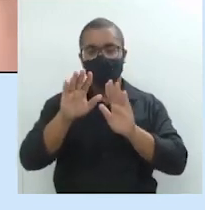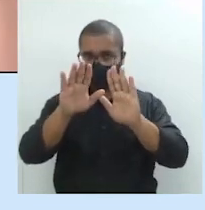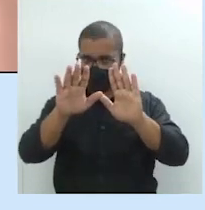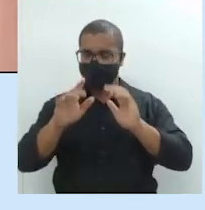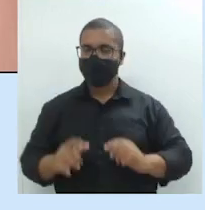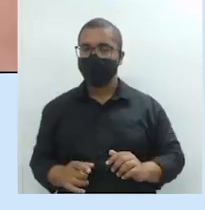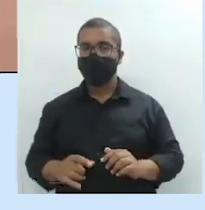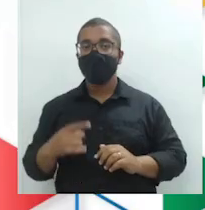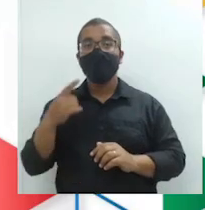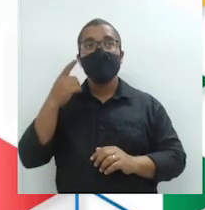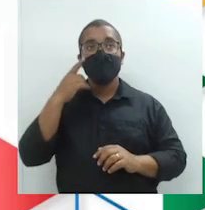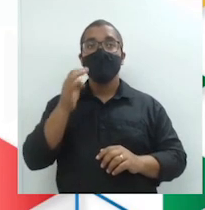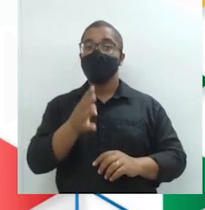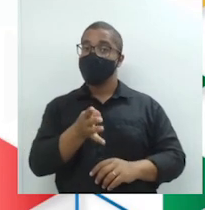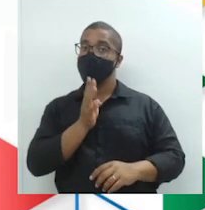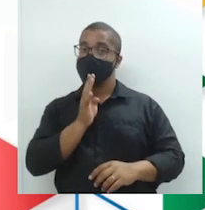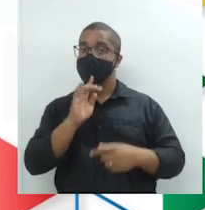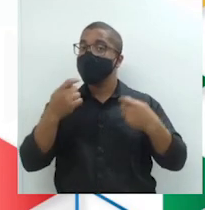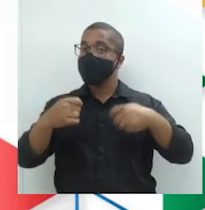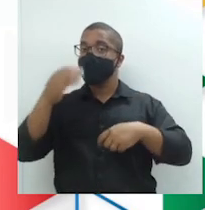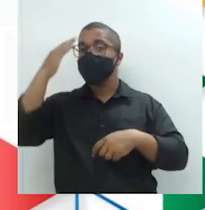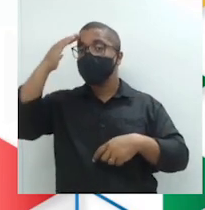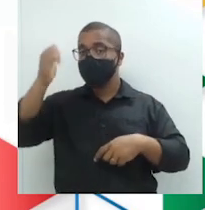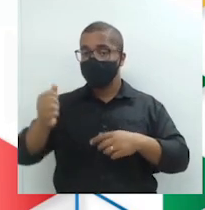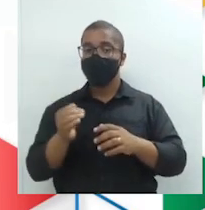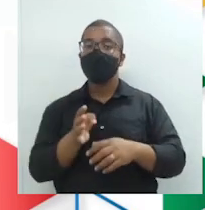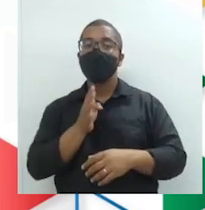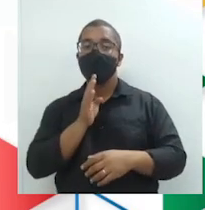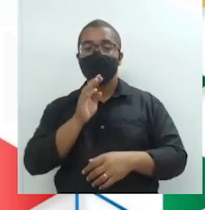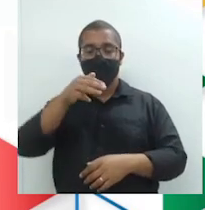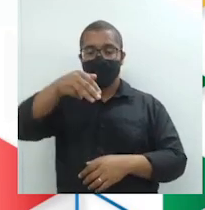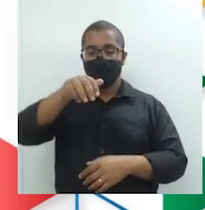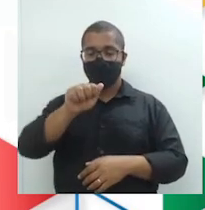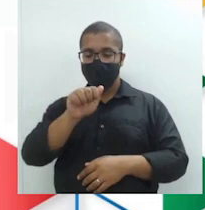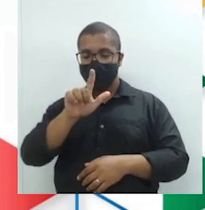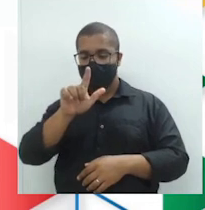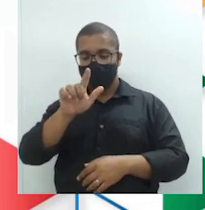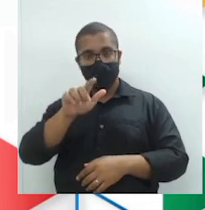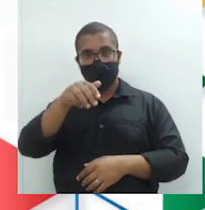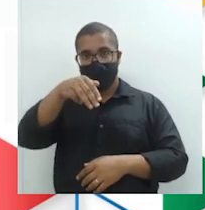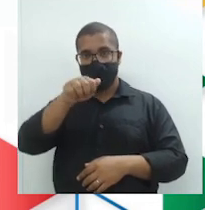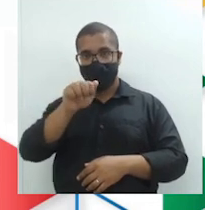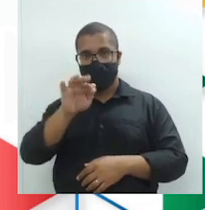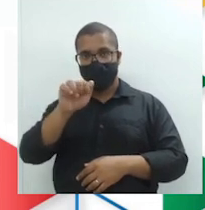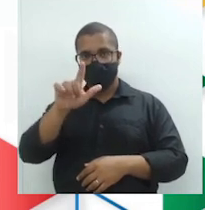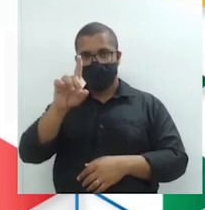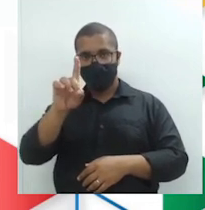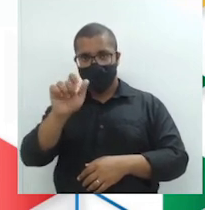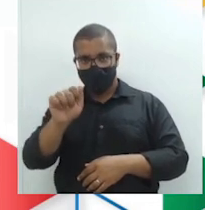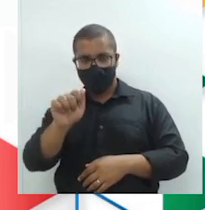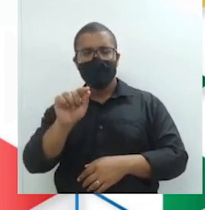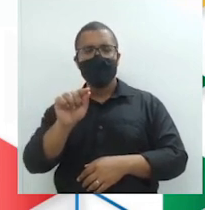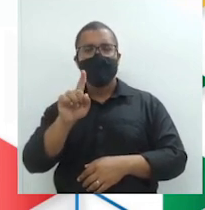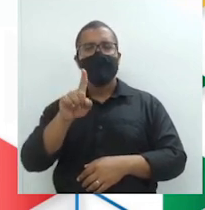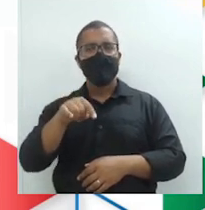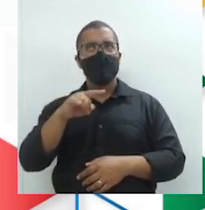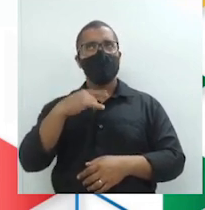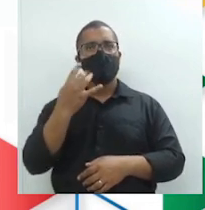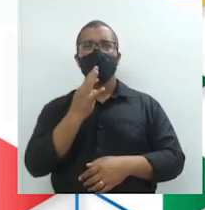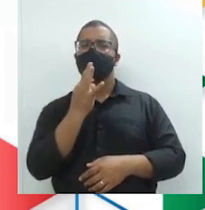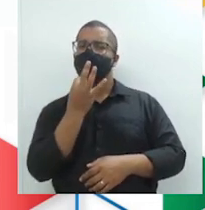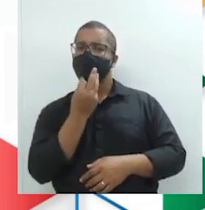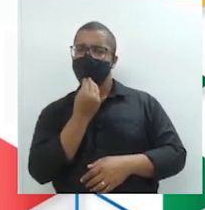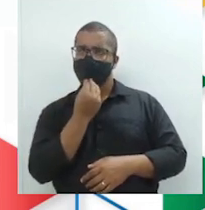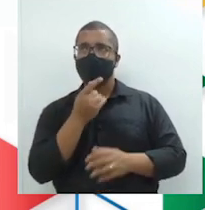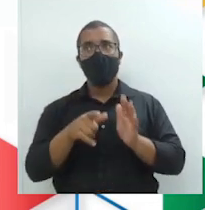Vamos conhecer. Para isso, é preciso conhecer quem é Mafalda. Olha, na tela nós temos os conhecimentos prévios. O